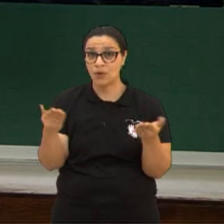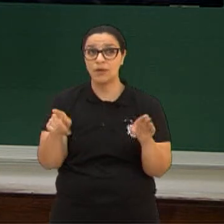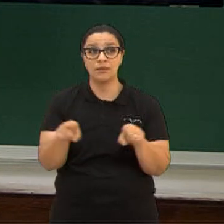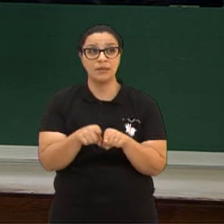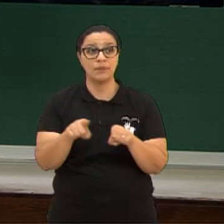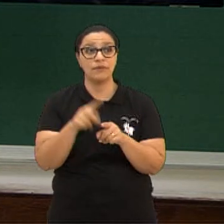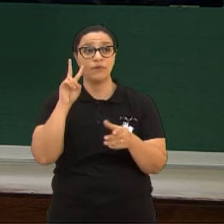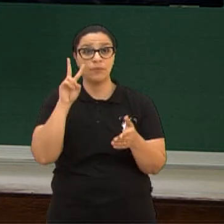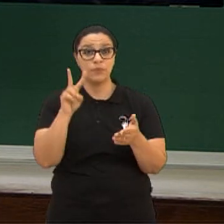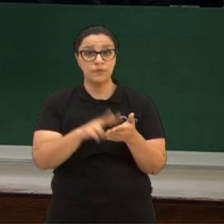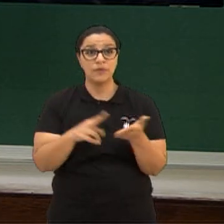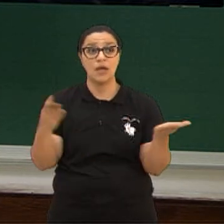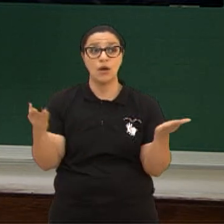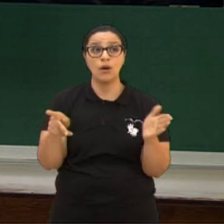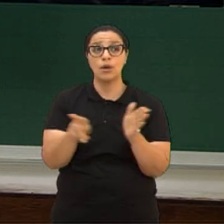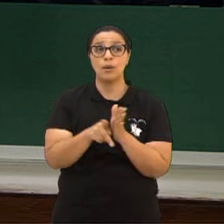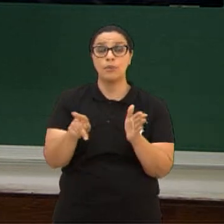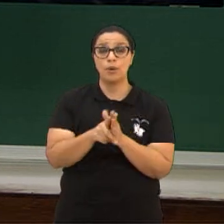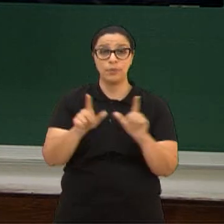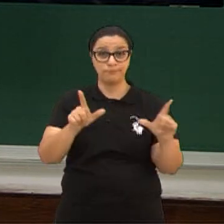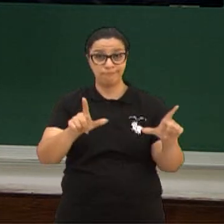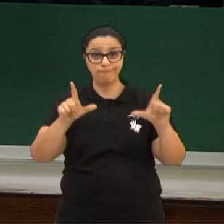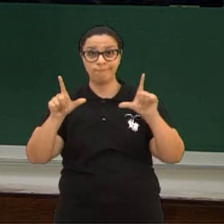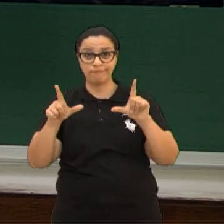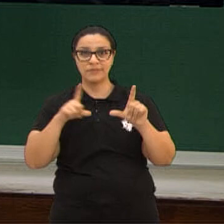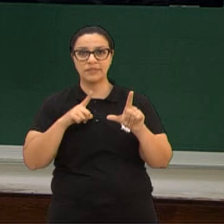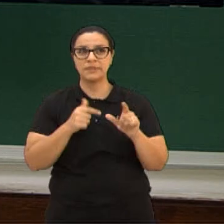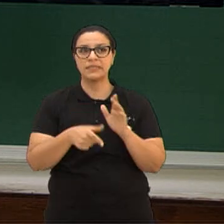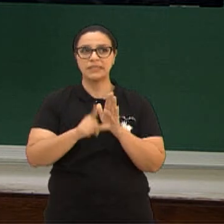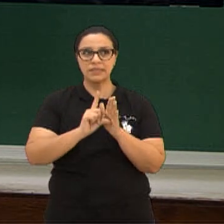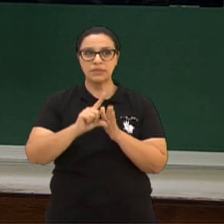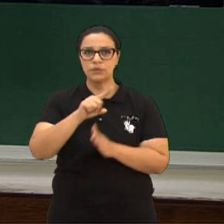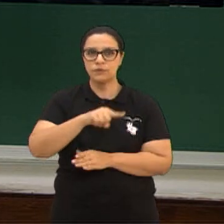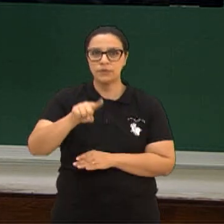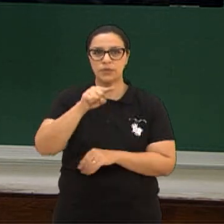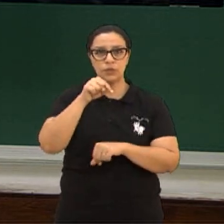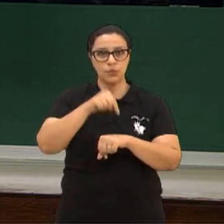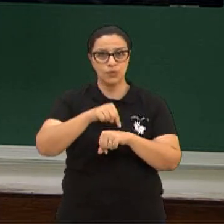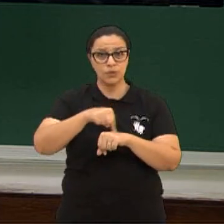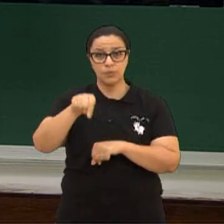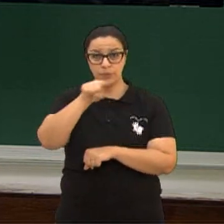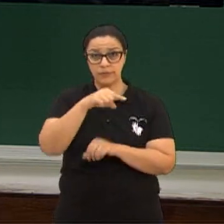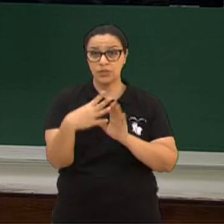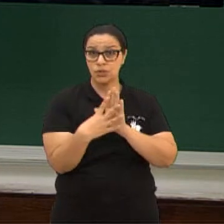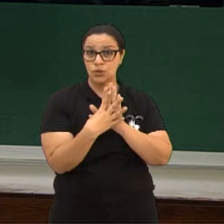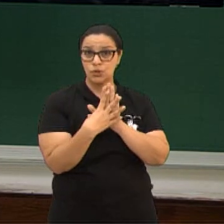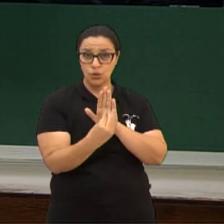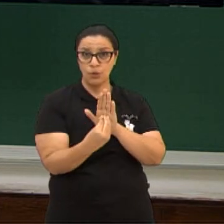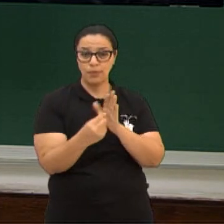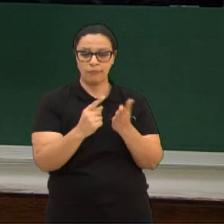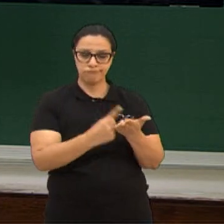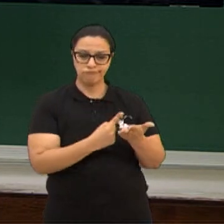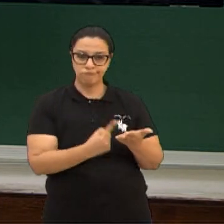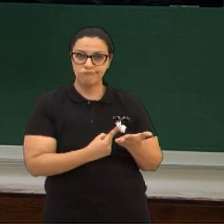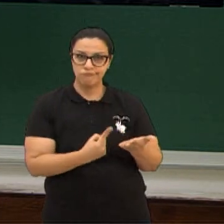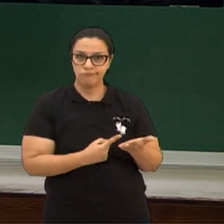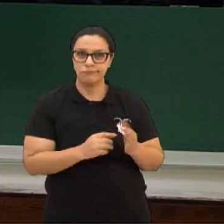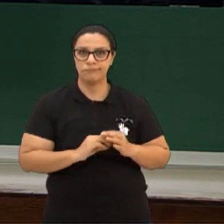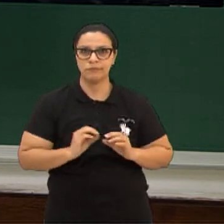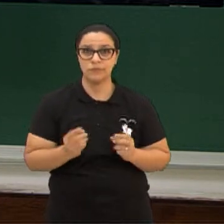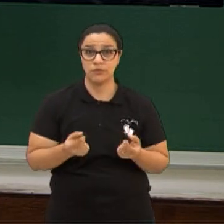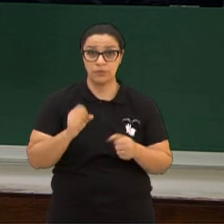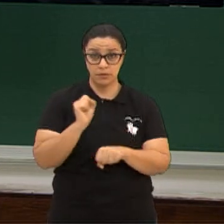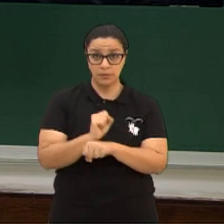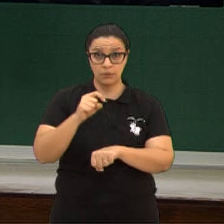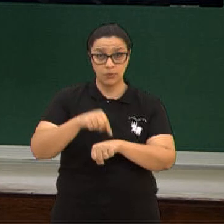uma olhadinha na próxima tela. Mas antes disso, a teacher gostaria que vocês passassem isso para o caderno.